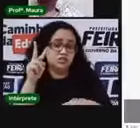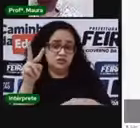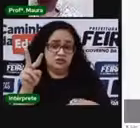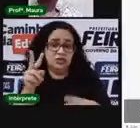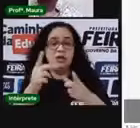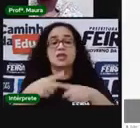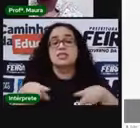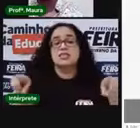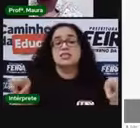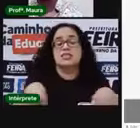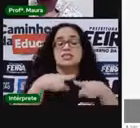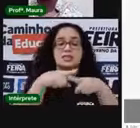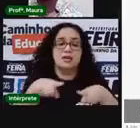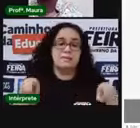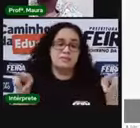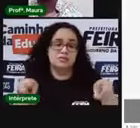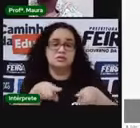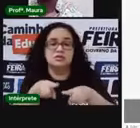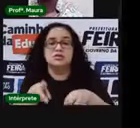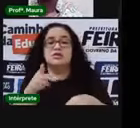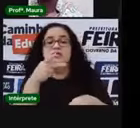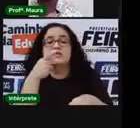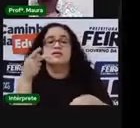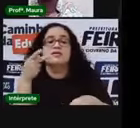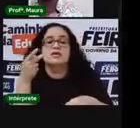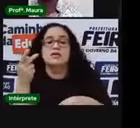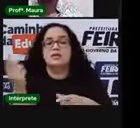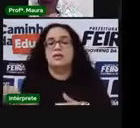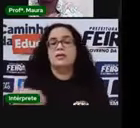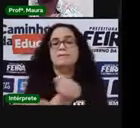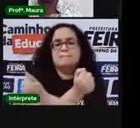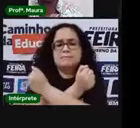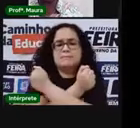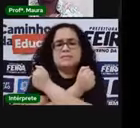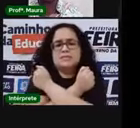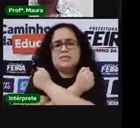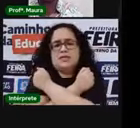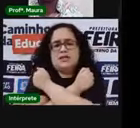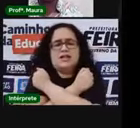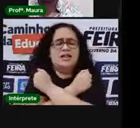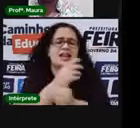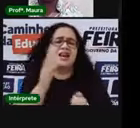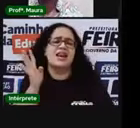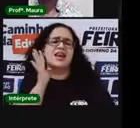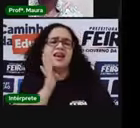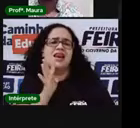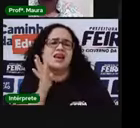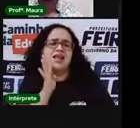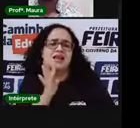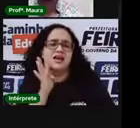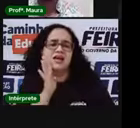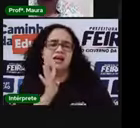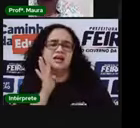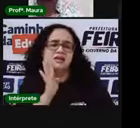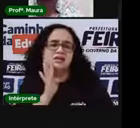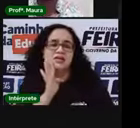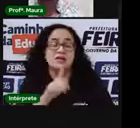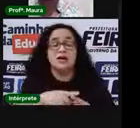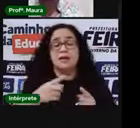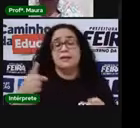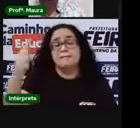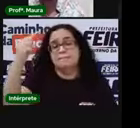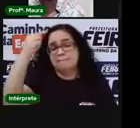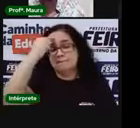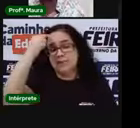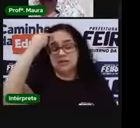professora Raiuda trouxe, não é? Nos presenteou, que coisa maravilhosa. Mas imagine, obrigada